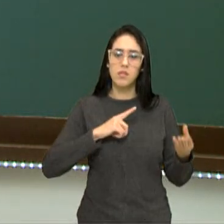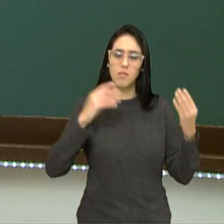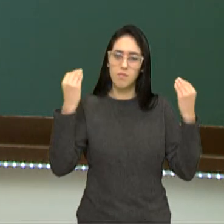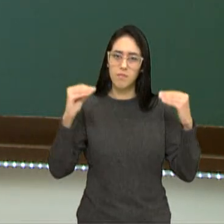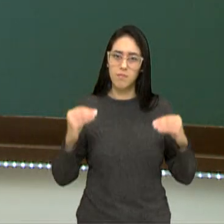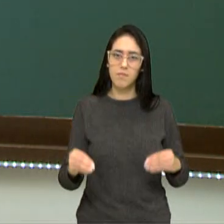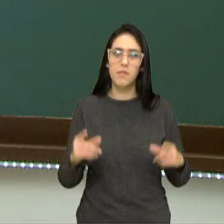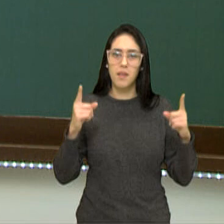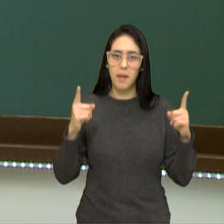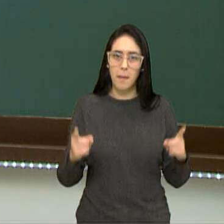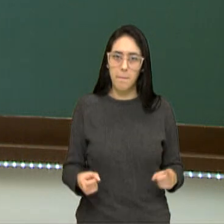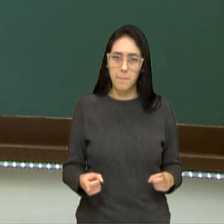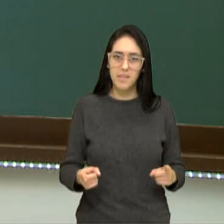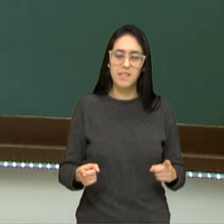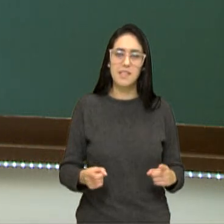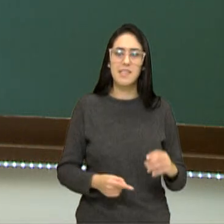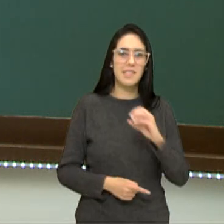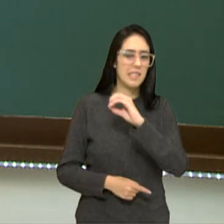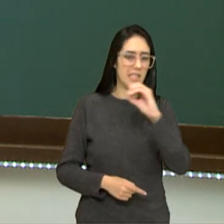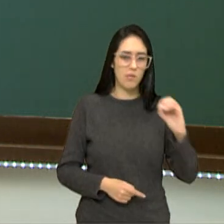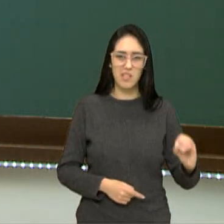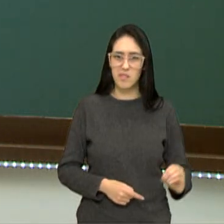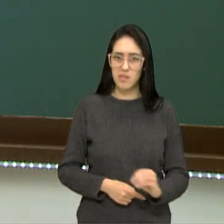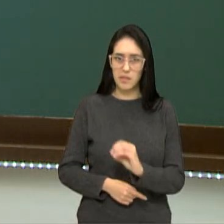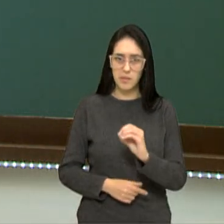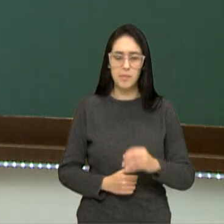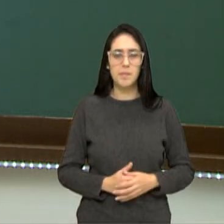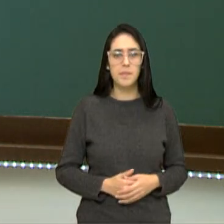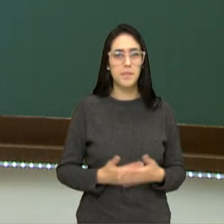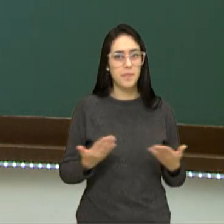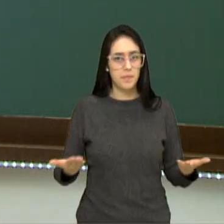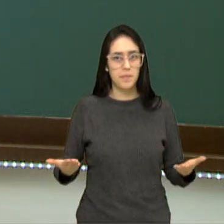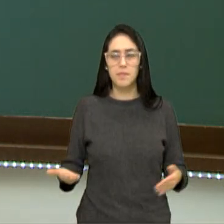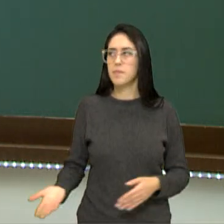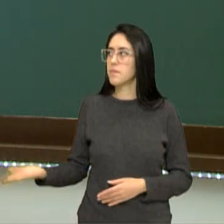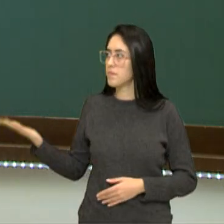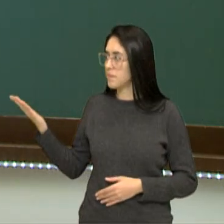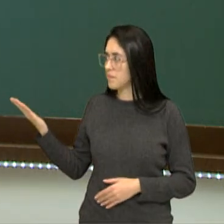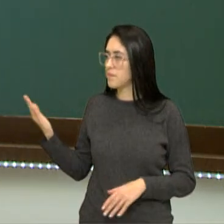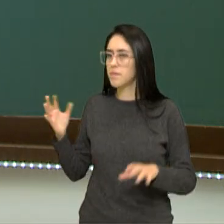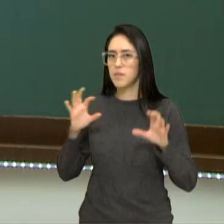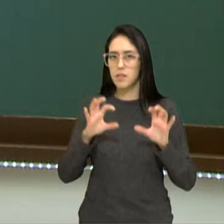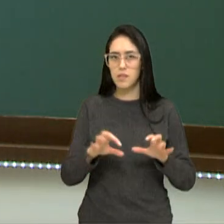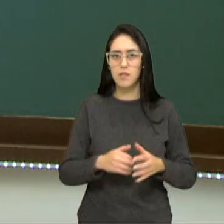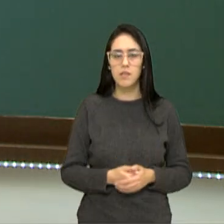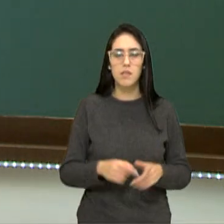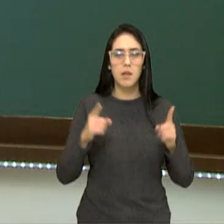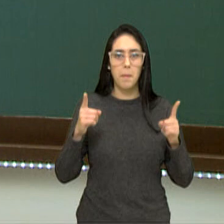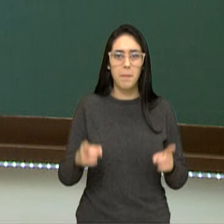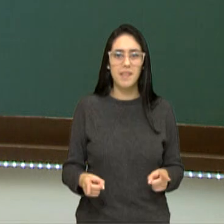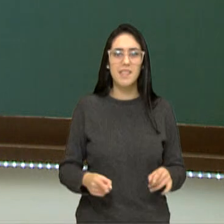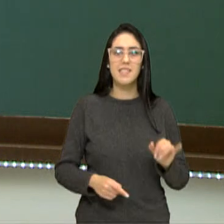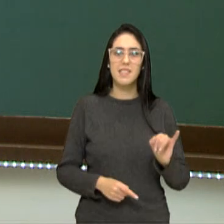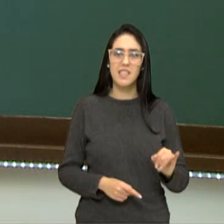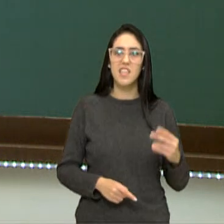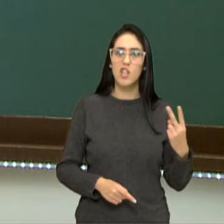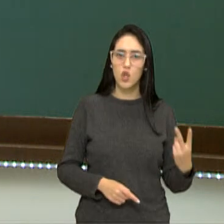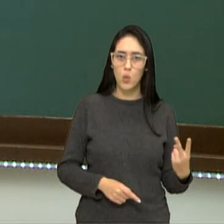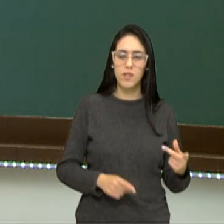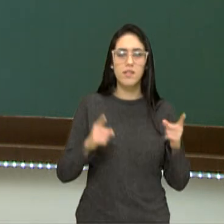a minha matriz com zeros. Então, aqui está a matriz I2 e a